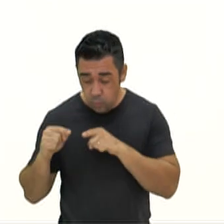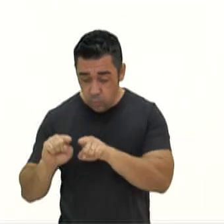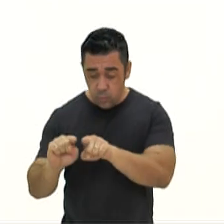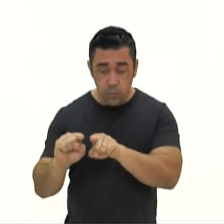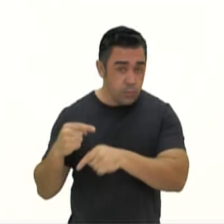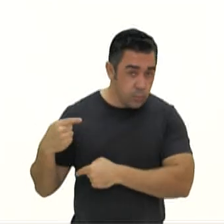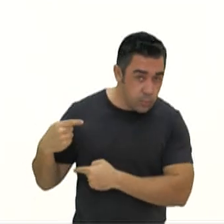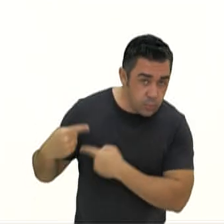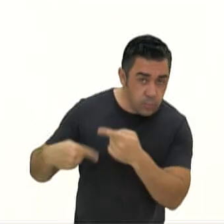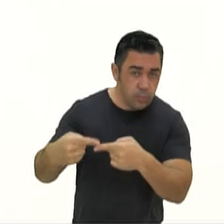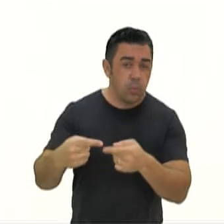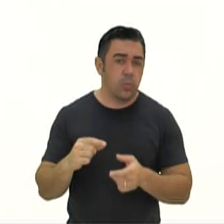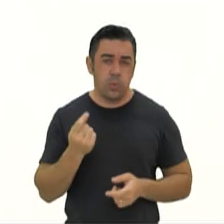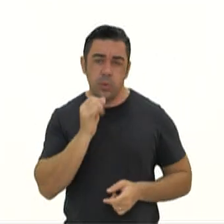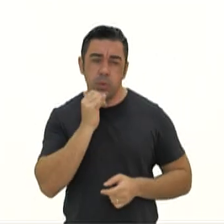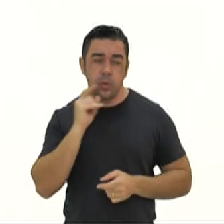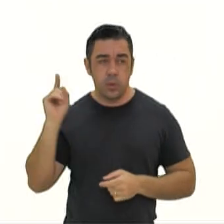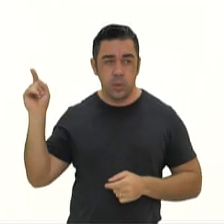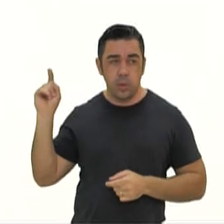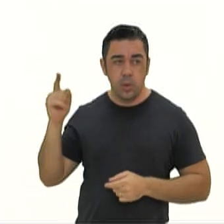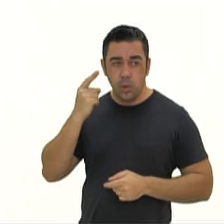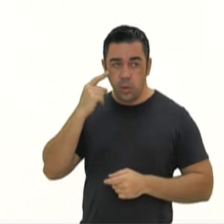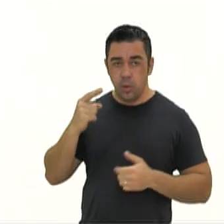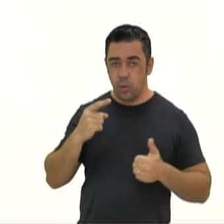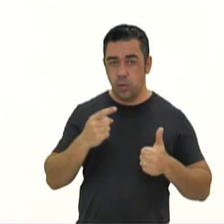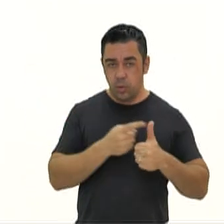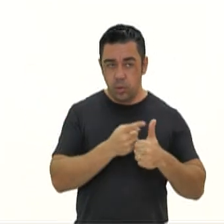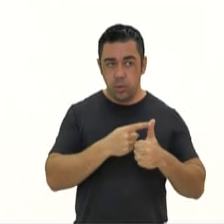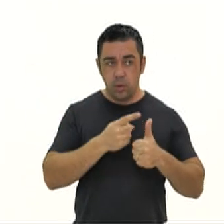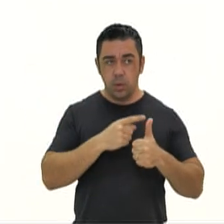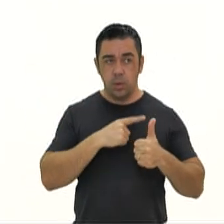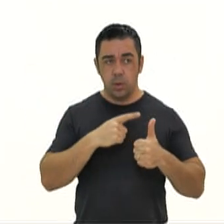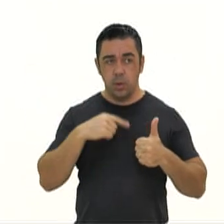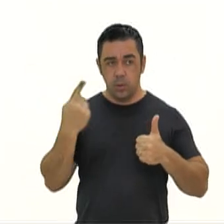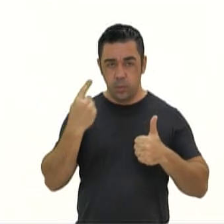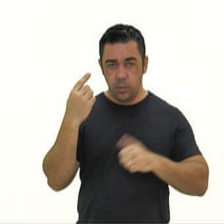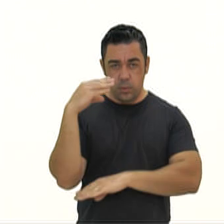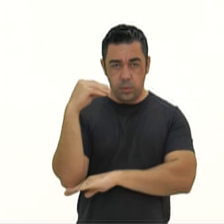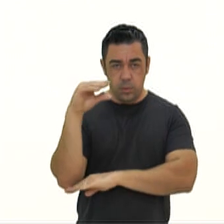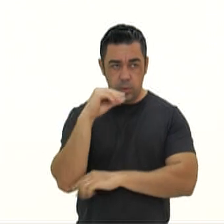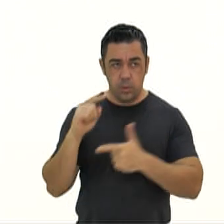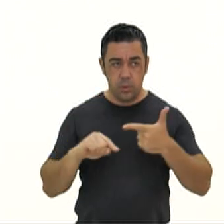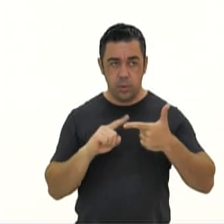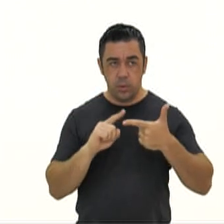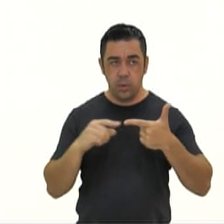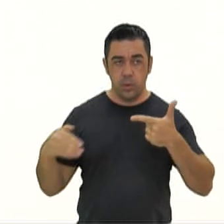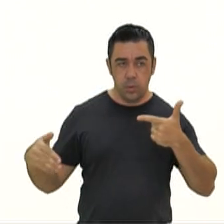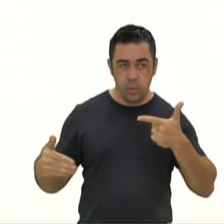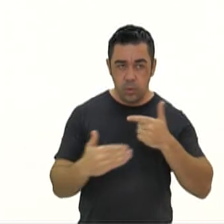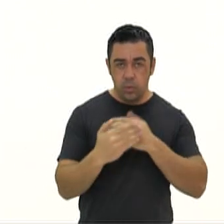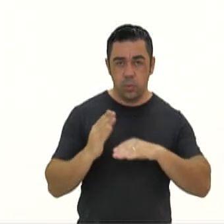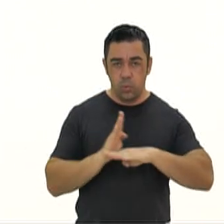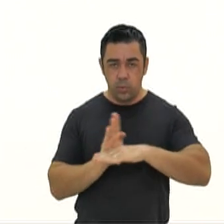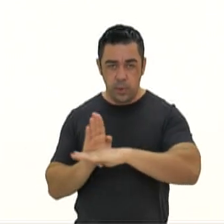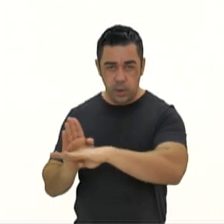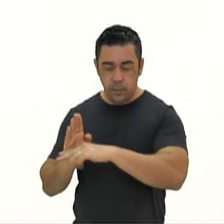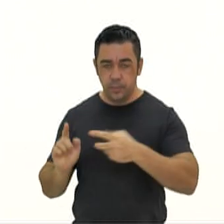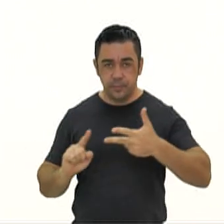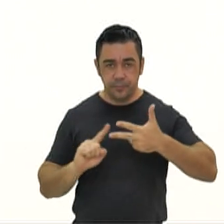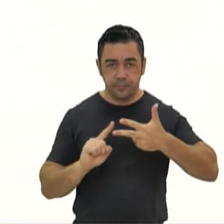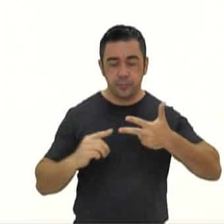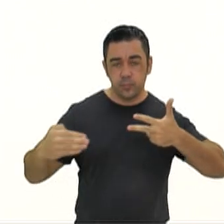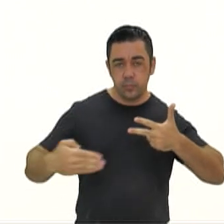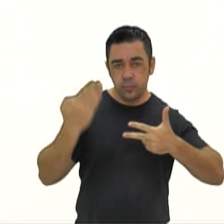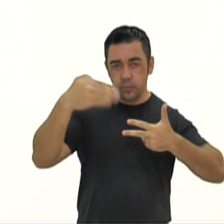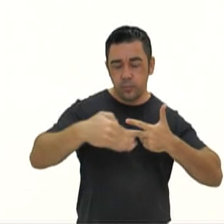convergência evolutiva? Aqui tem uma figurinha mostrando um ictiosauro, um tubarão e um golfinho. E eu pergunto, o